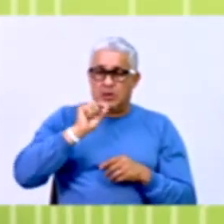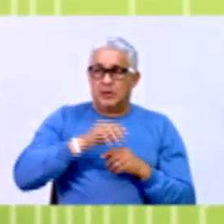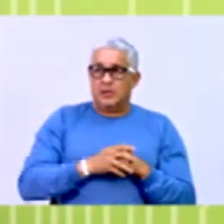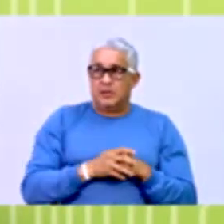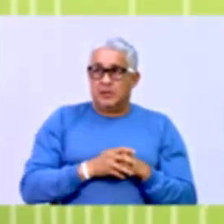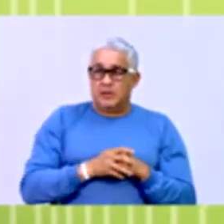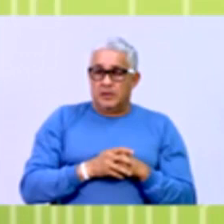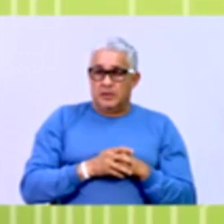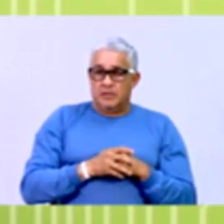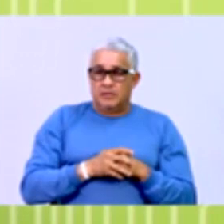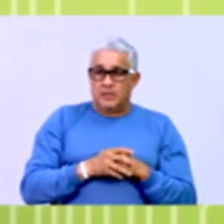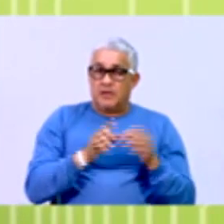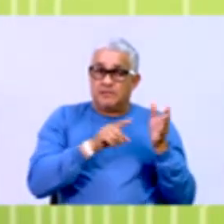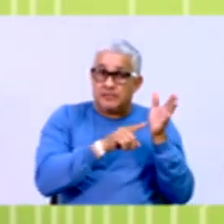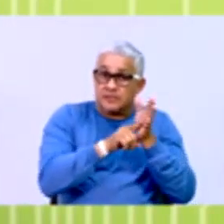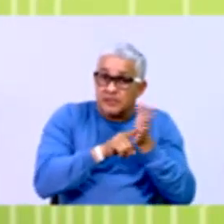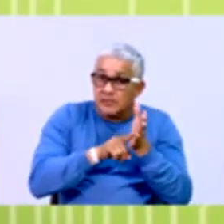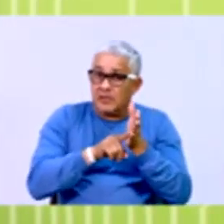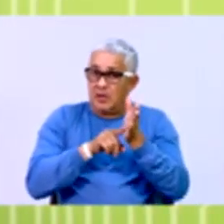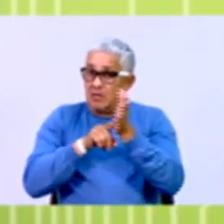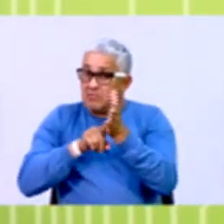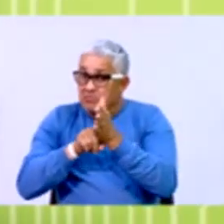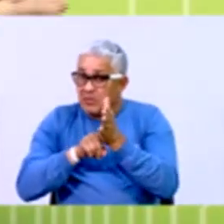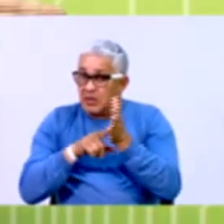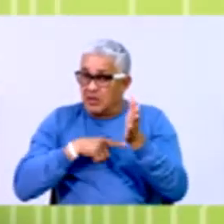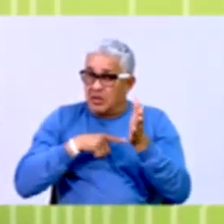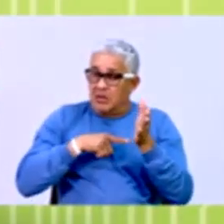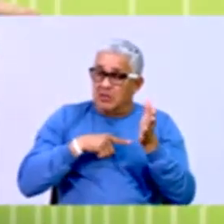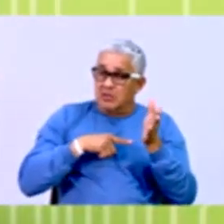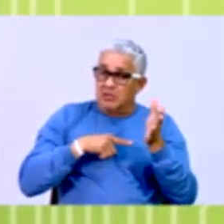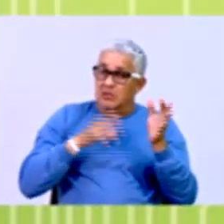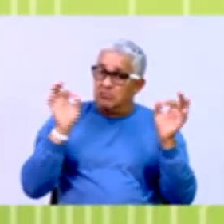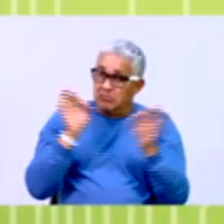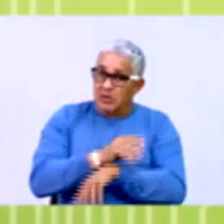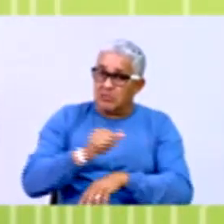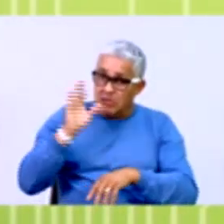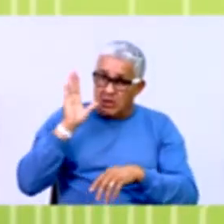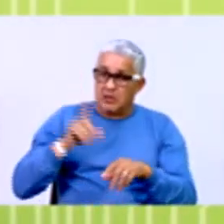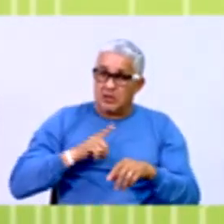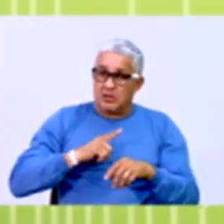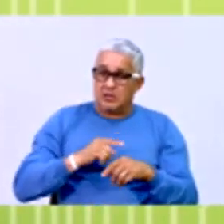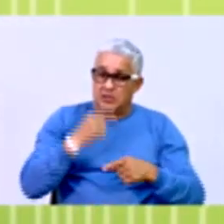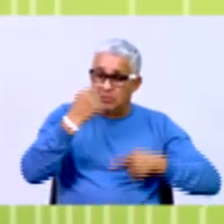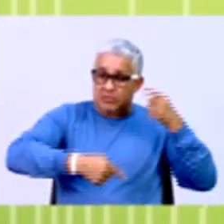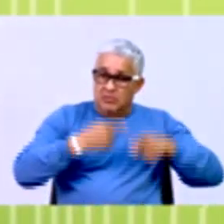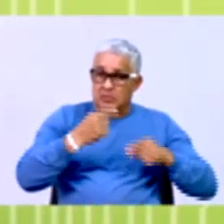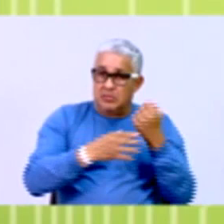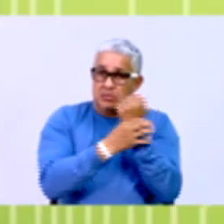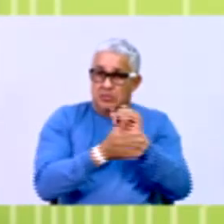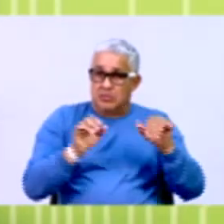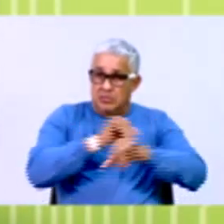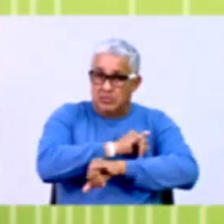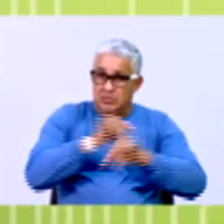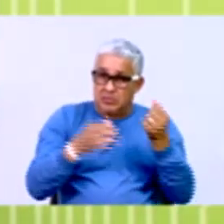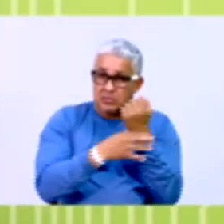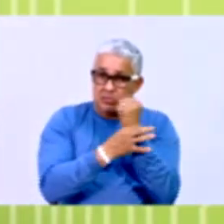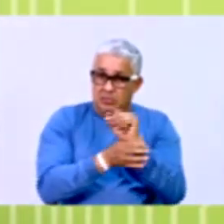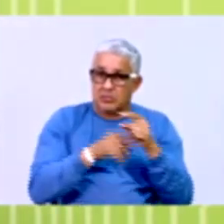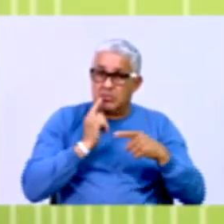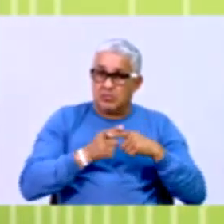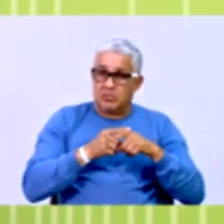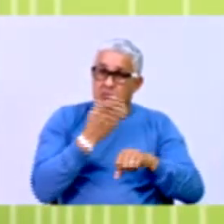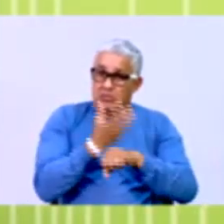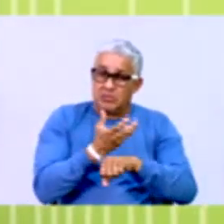questão, aferir. Está sendo cumprido, então a gente falou, o professor citou agora a política de segurança da informação. Por quê? Porque a nossa